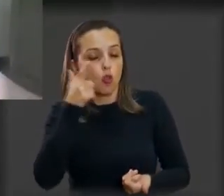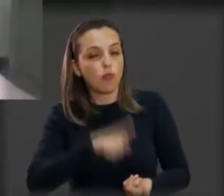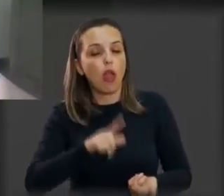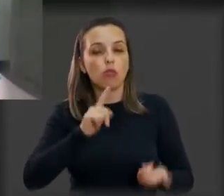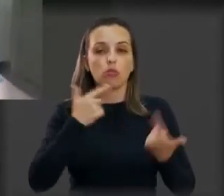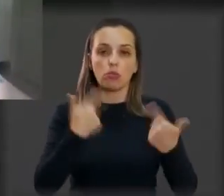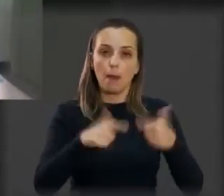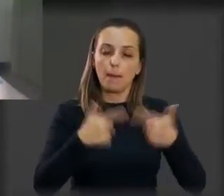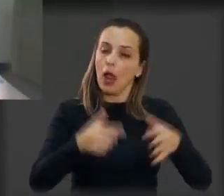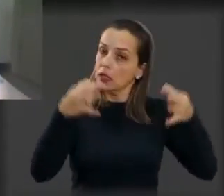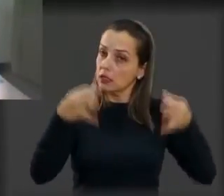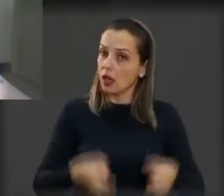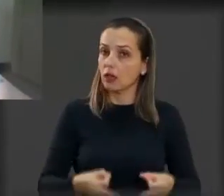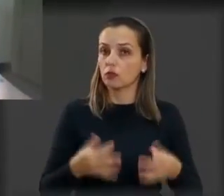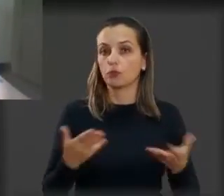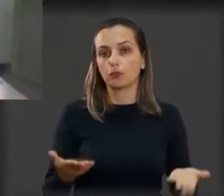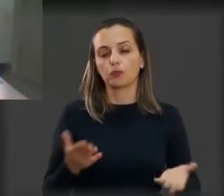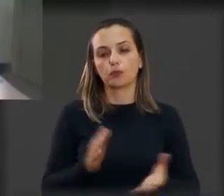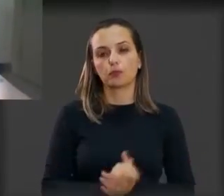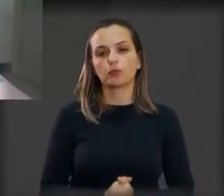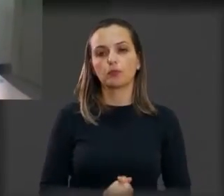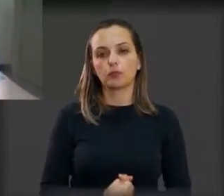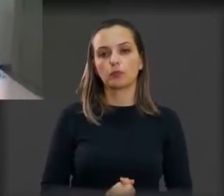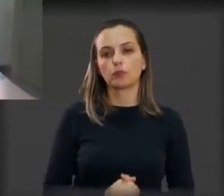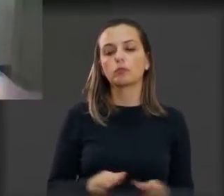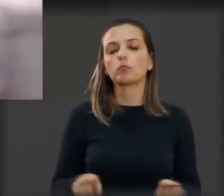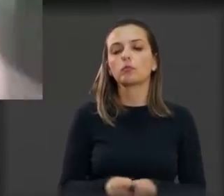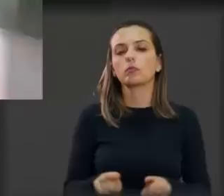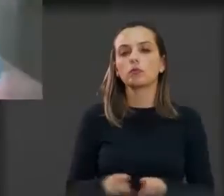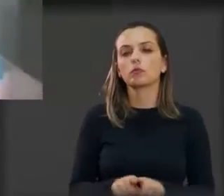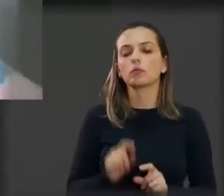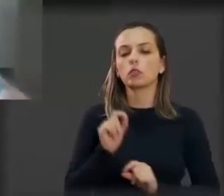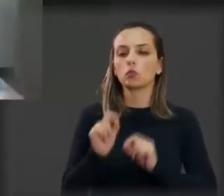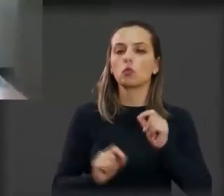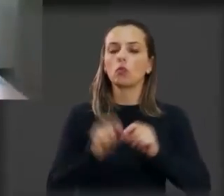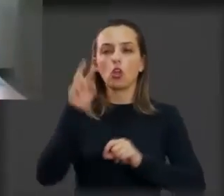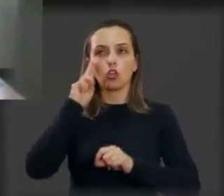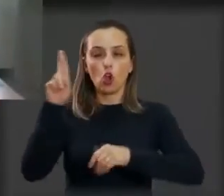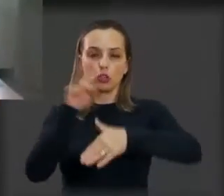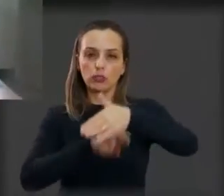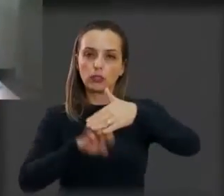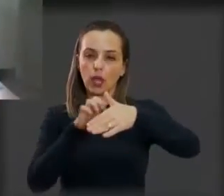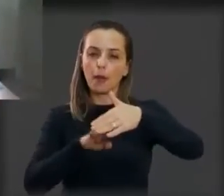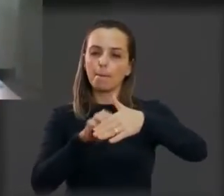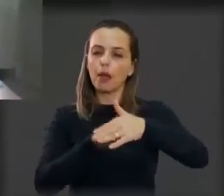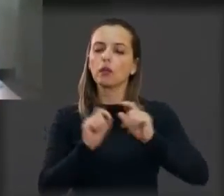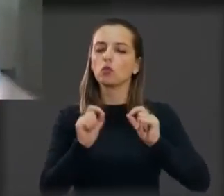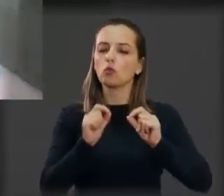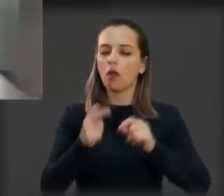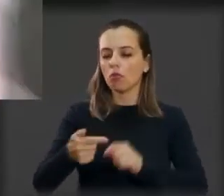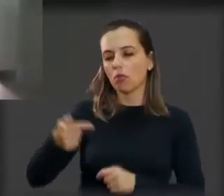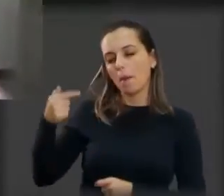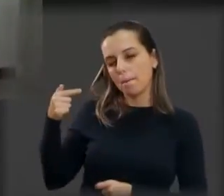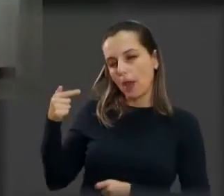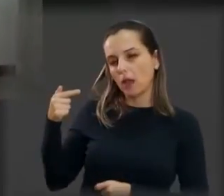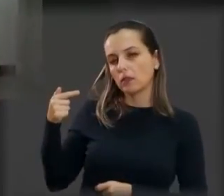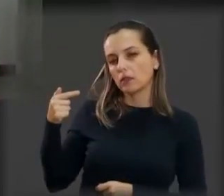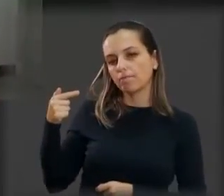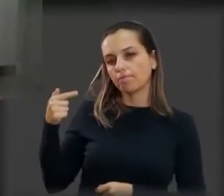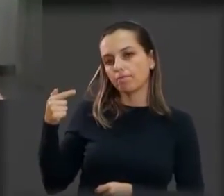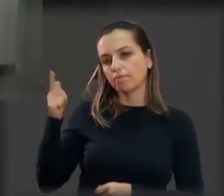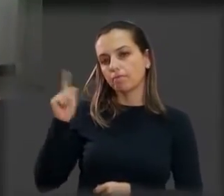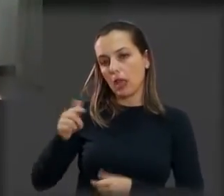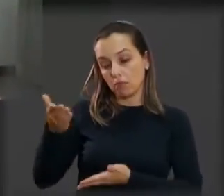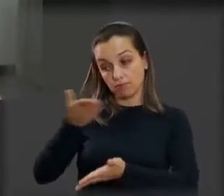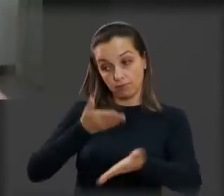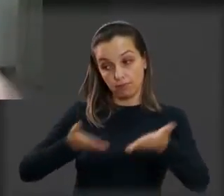serviço. E falando em empresários, nessa última semana eu falei que estava com eles, mas